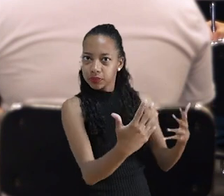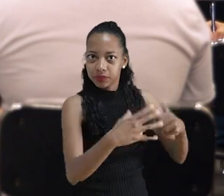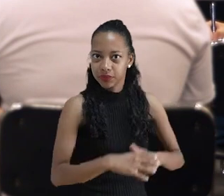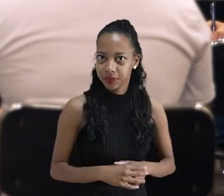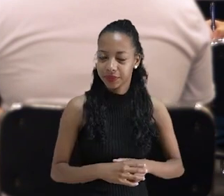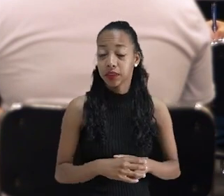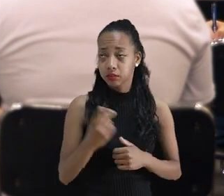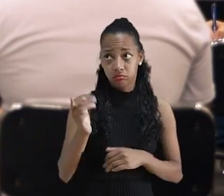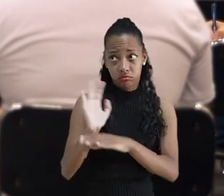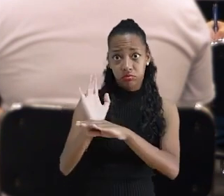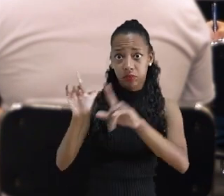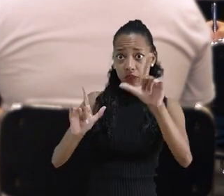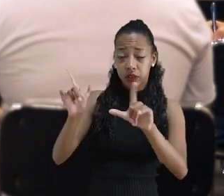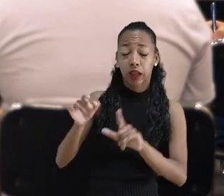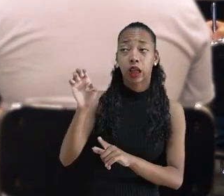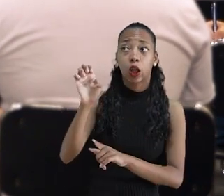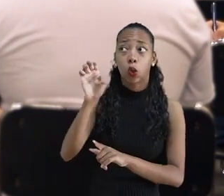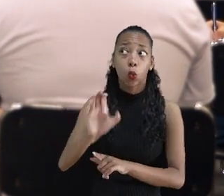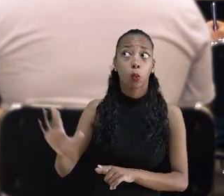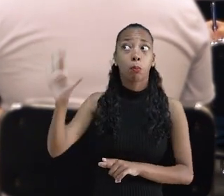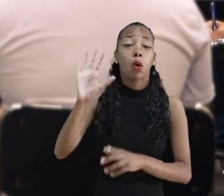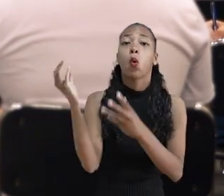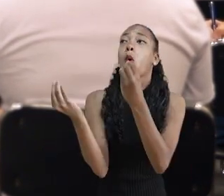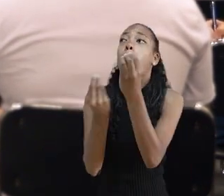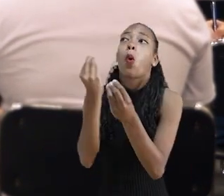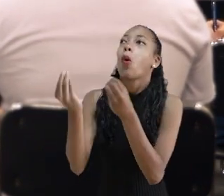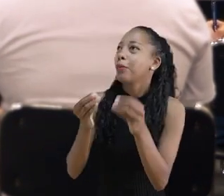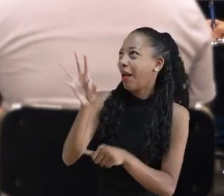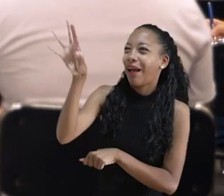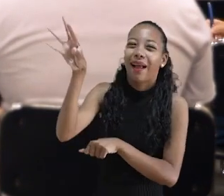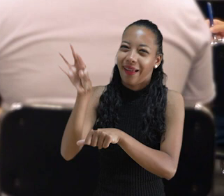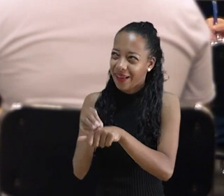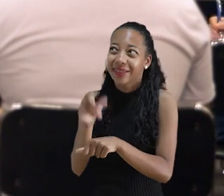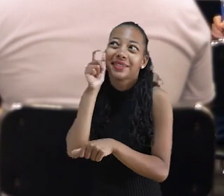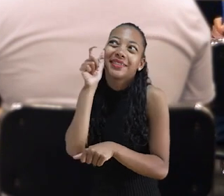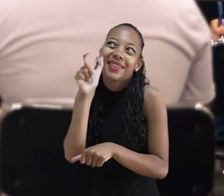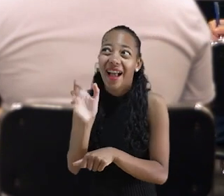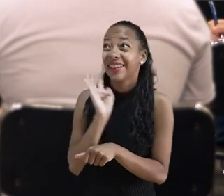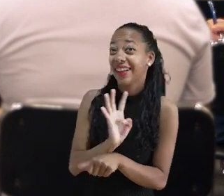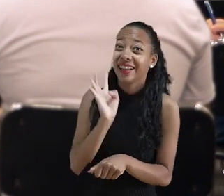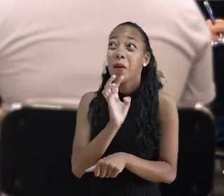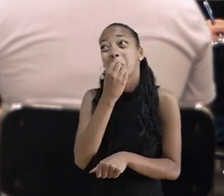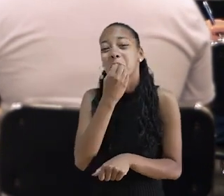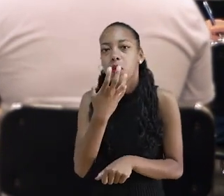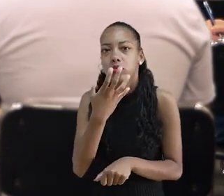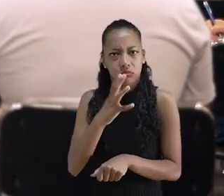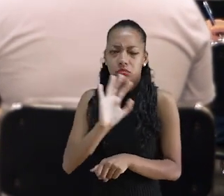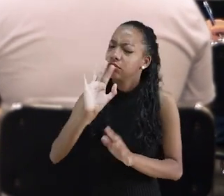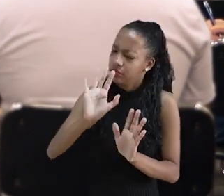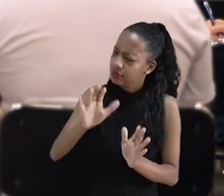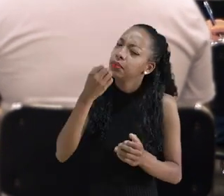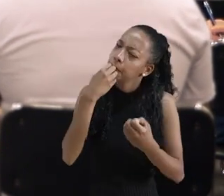referência do cinemão do cinema europeu do cinema de não sei quem ah muito legal a gente pode até assistir gostar e de fato é bom